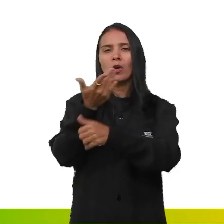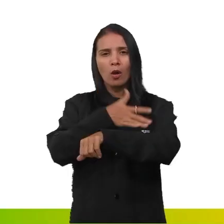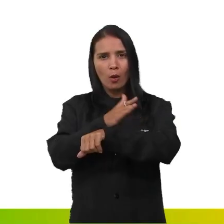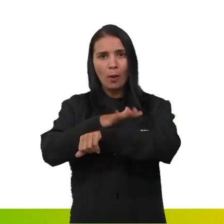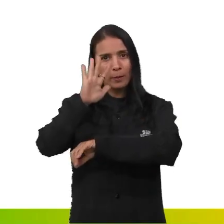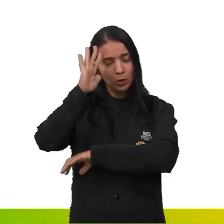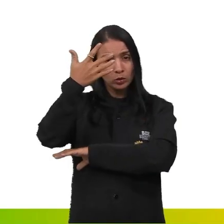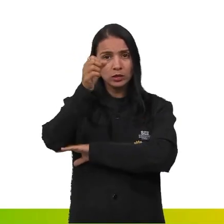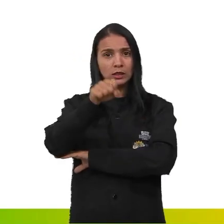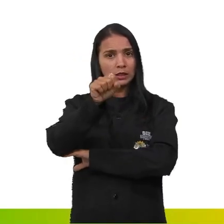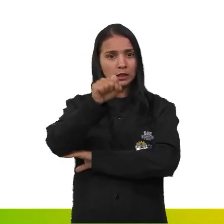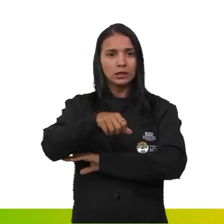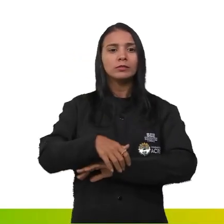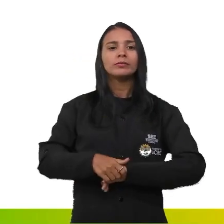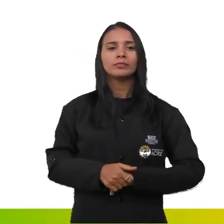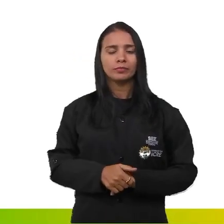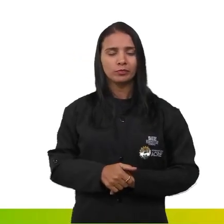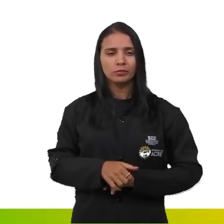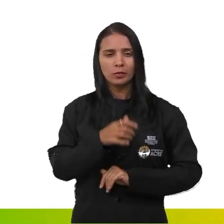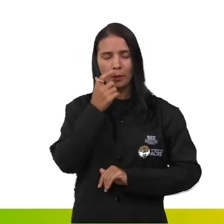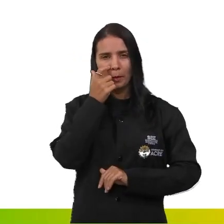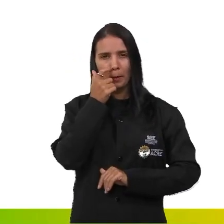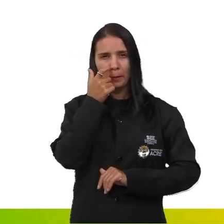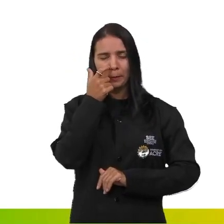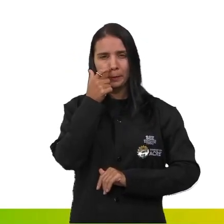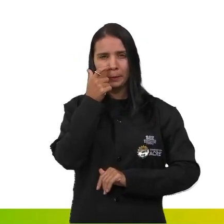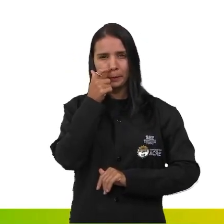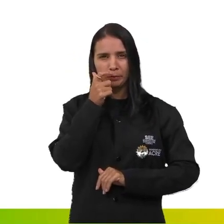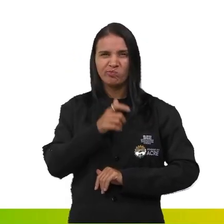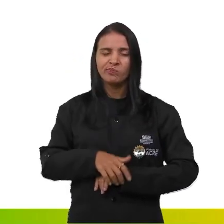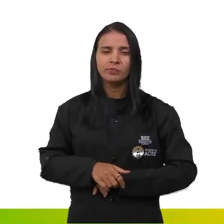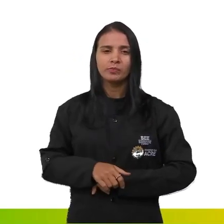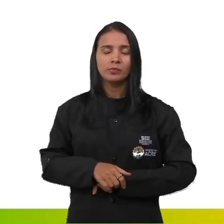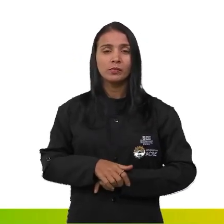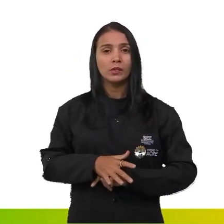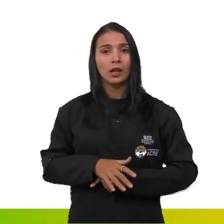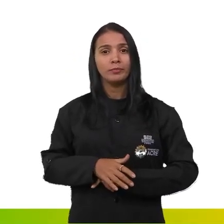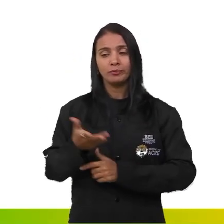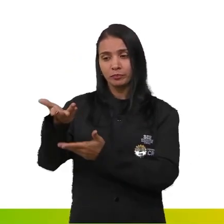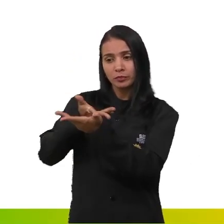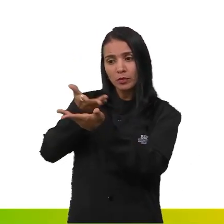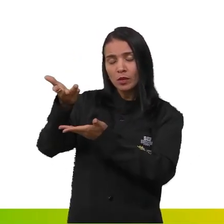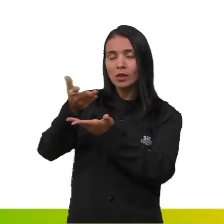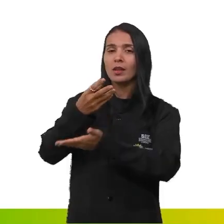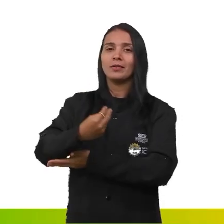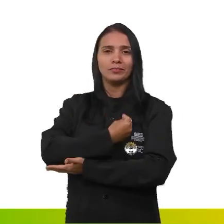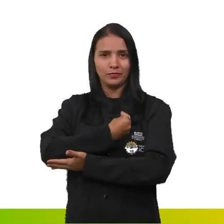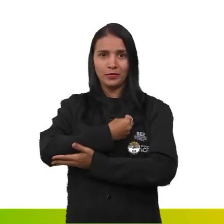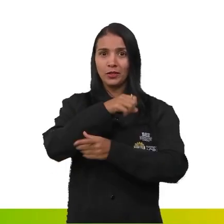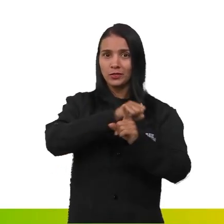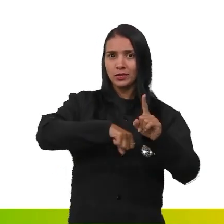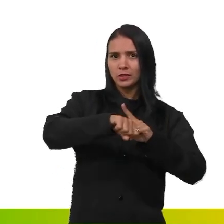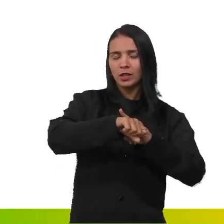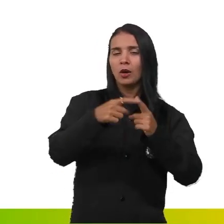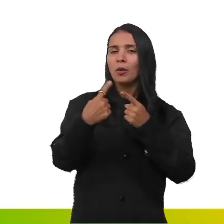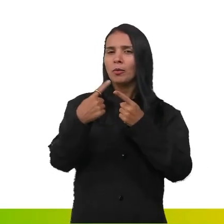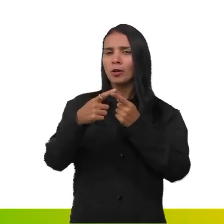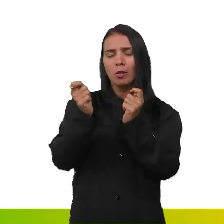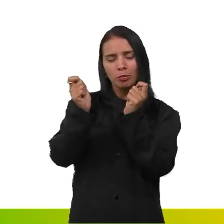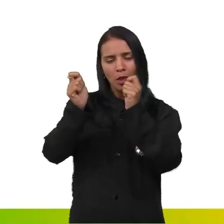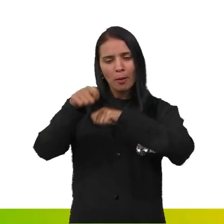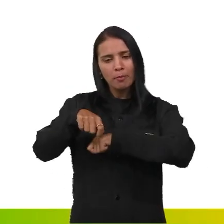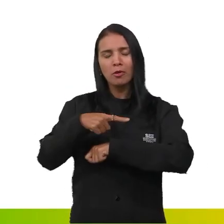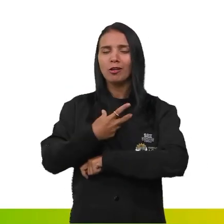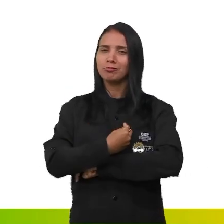Então, interpretação crítica. Participação social permite vivenciar diferentes papéis,